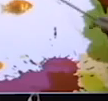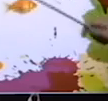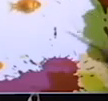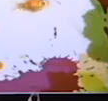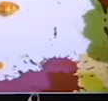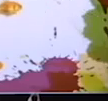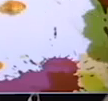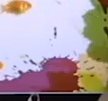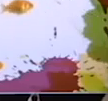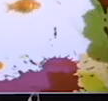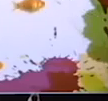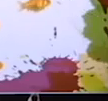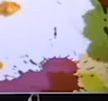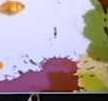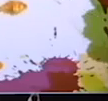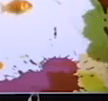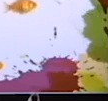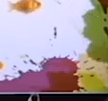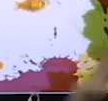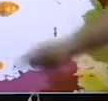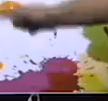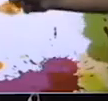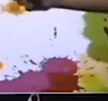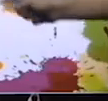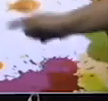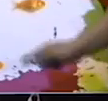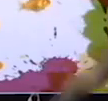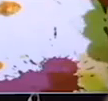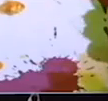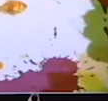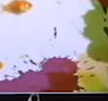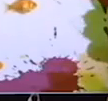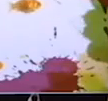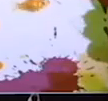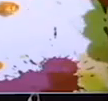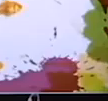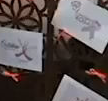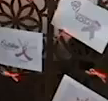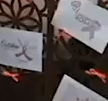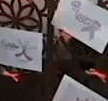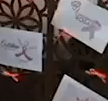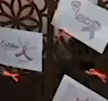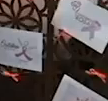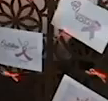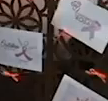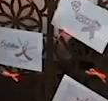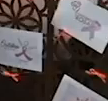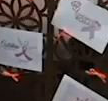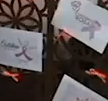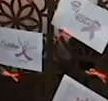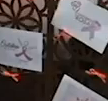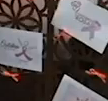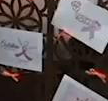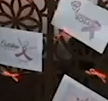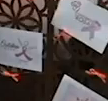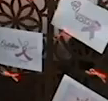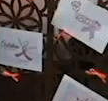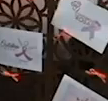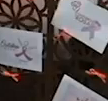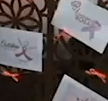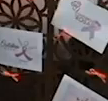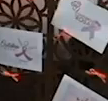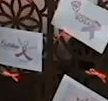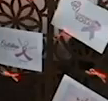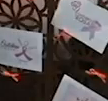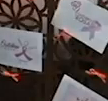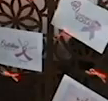lembram aí como fazer os peixes? Um círculo grande, um triângulo menor para fazer